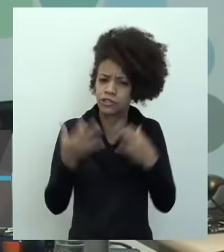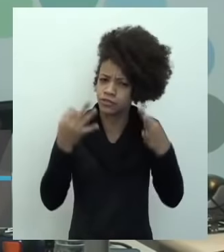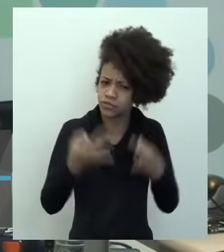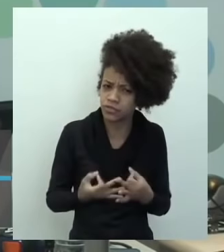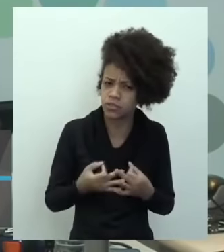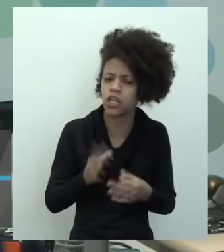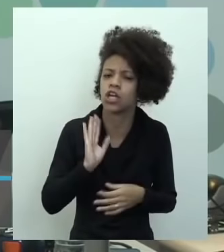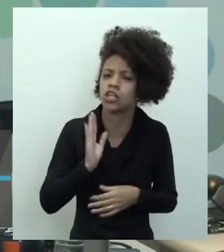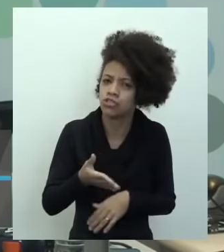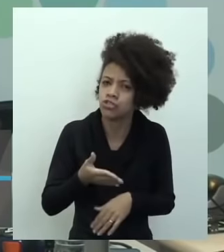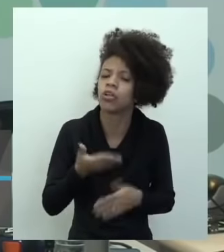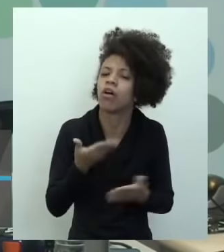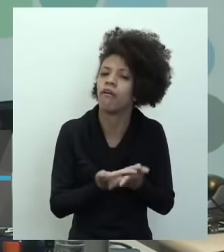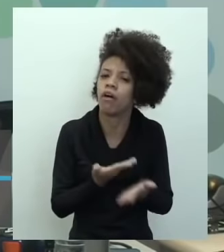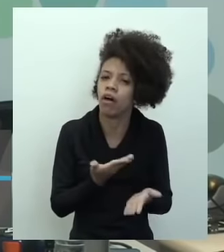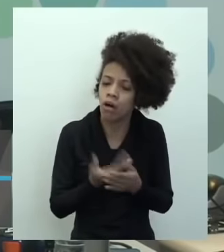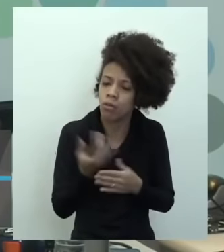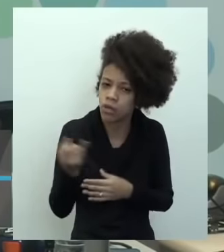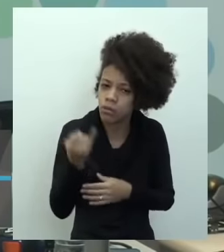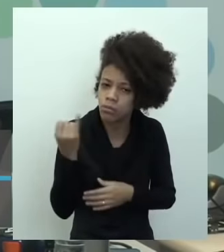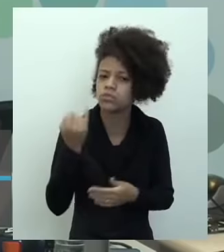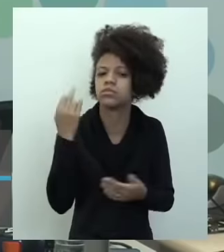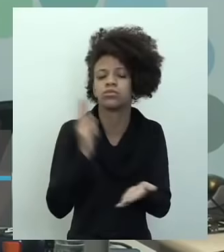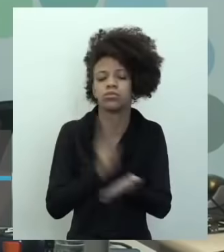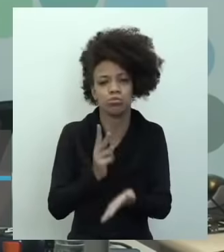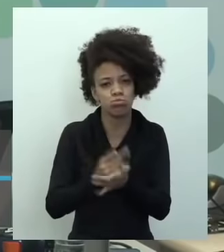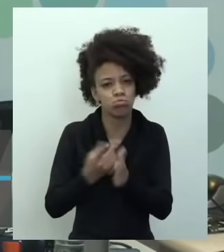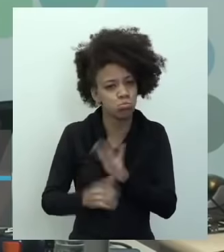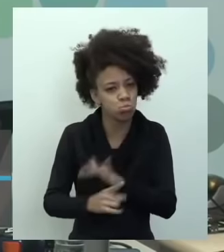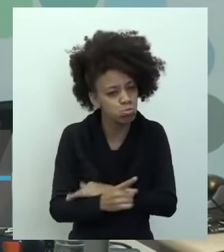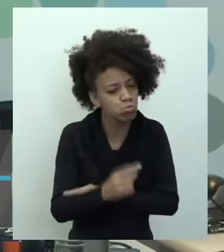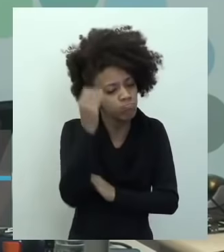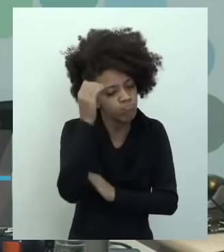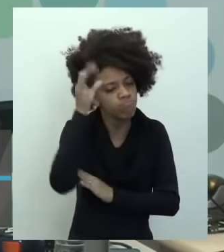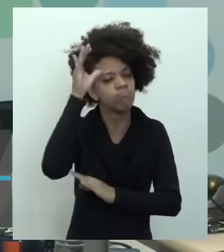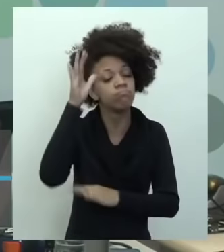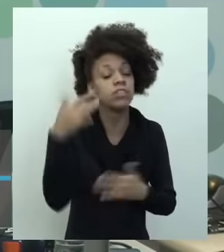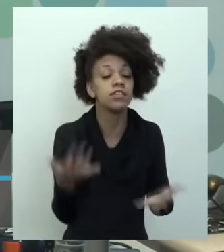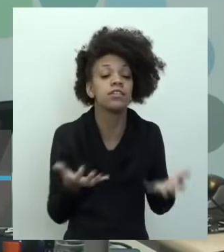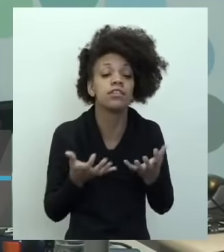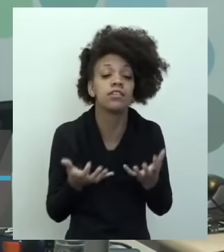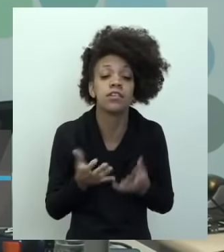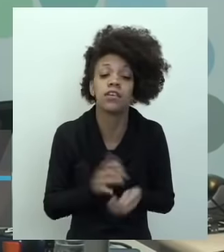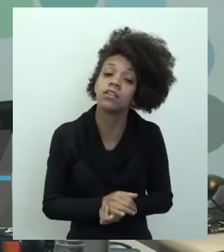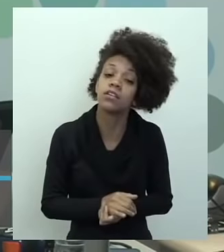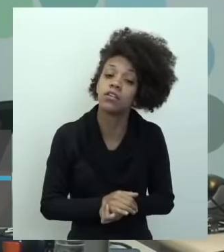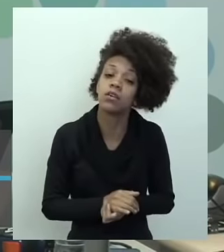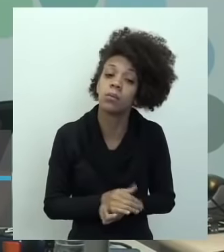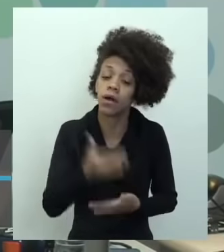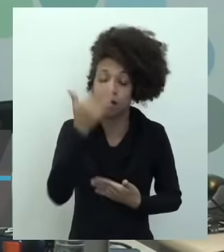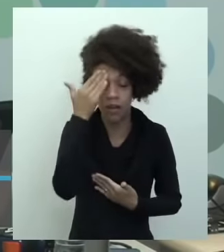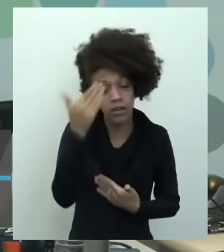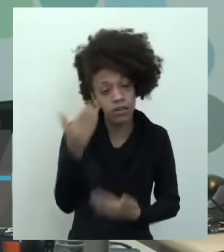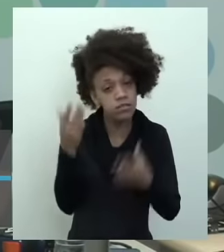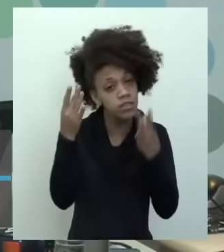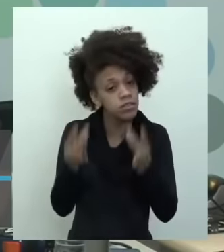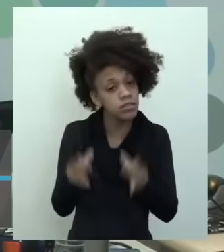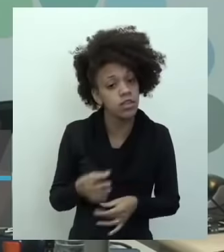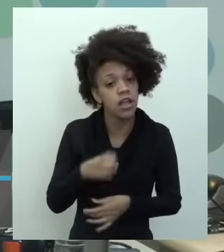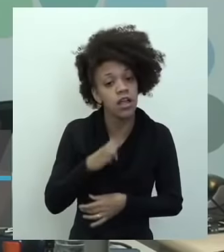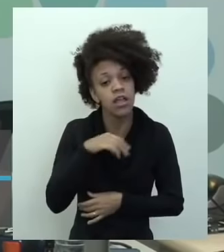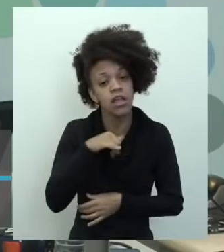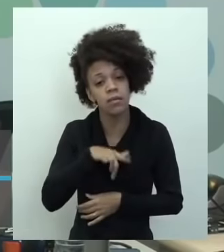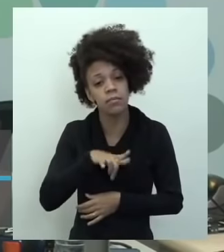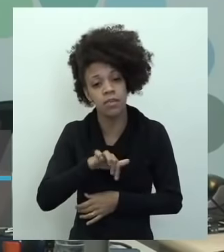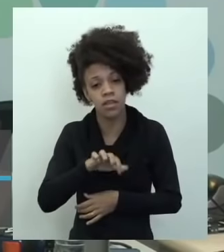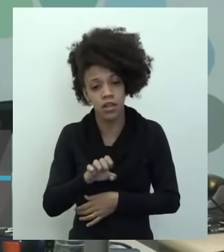tiveram essa aula, que é importante continuar aprofundando os conhecimentos, e gostaria de mandar aqui um agradecimento especial para a Emily